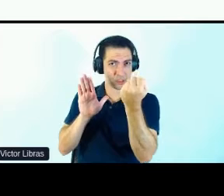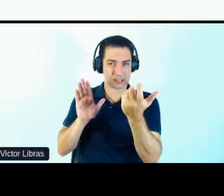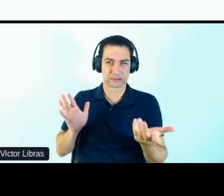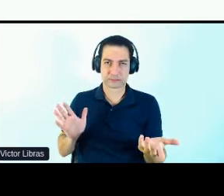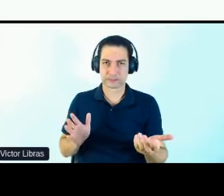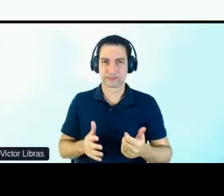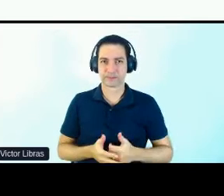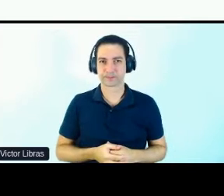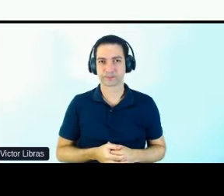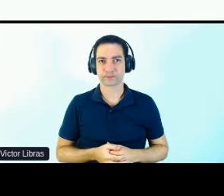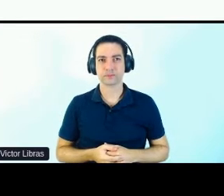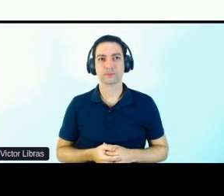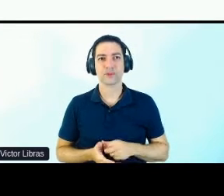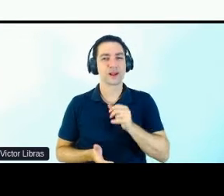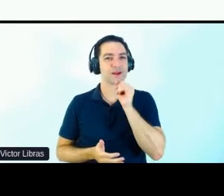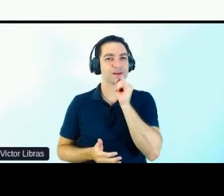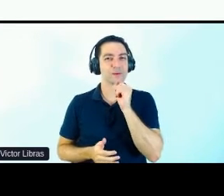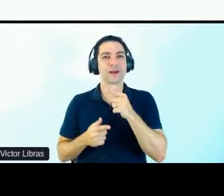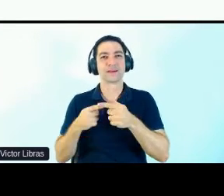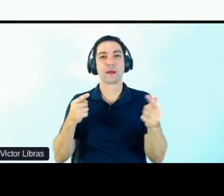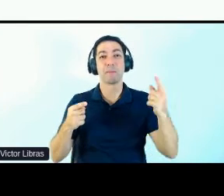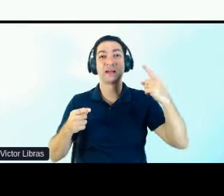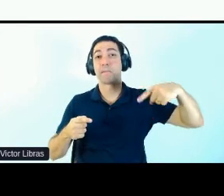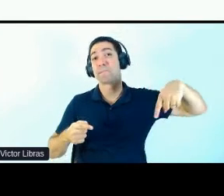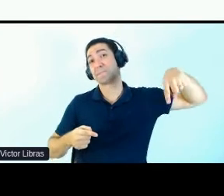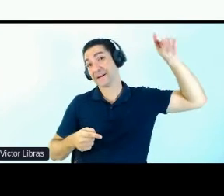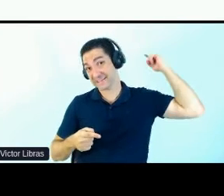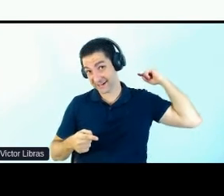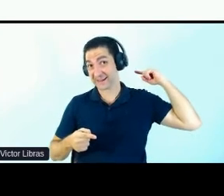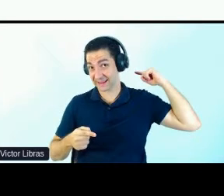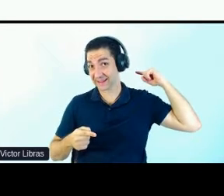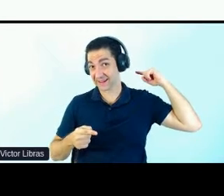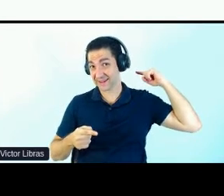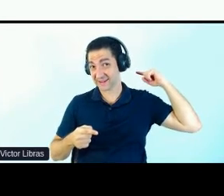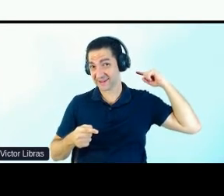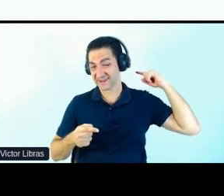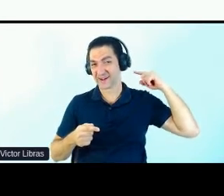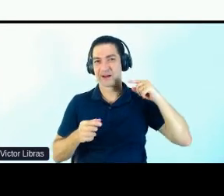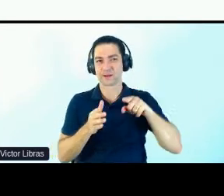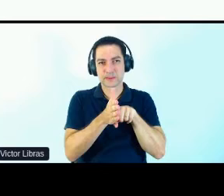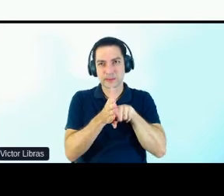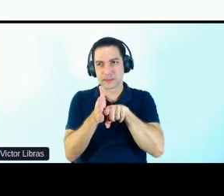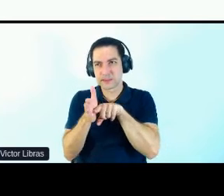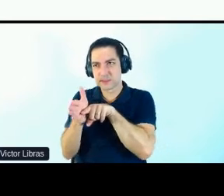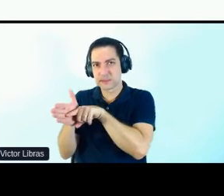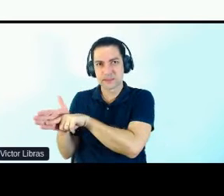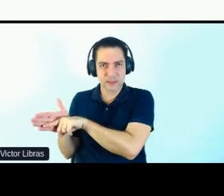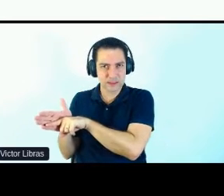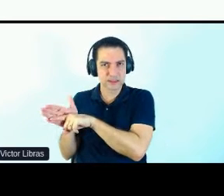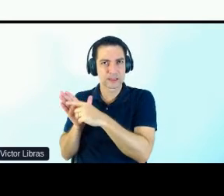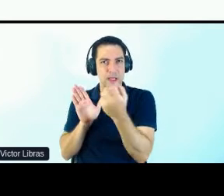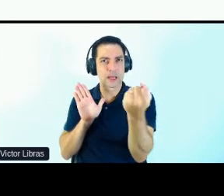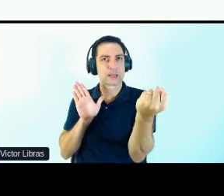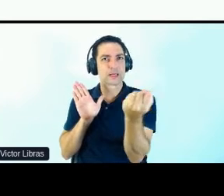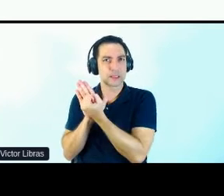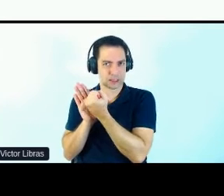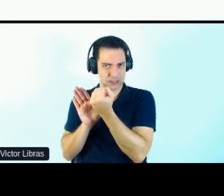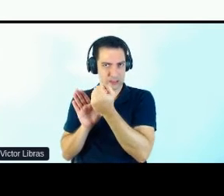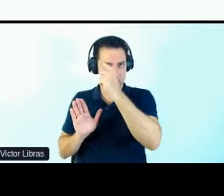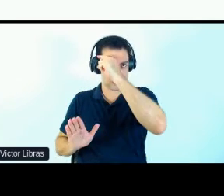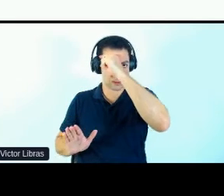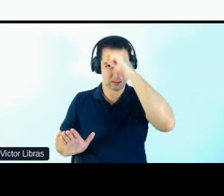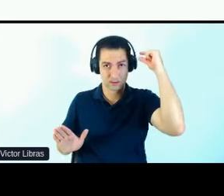semana passada, não foi em 1990, embora pareça, sobre o estereótipo de cada categoria de